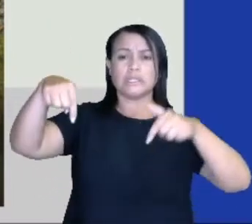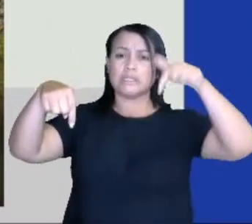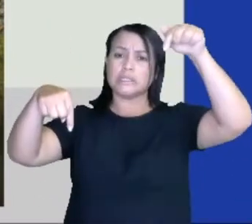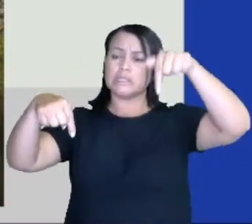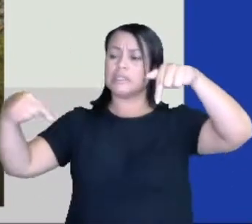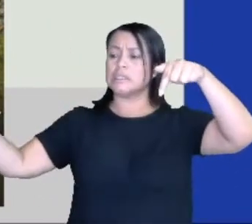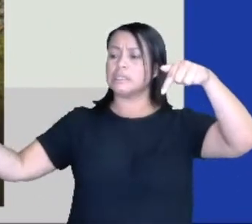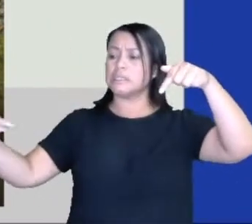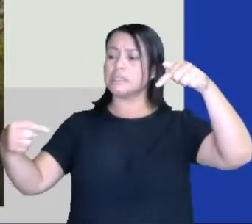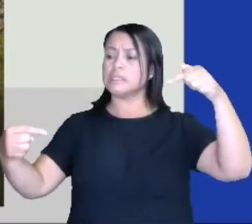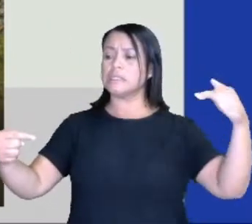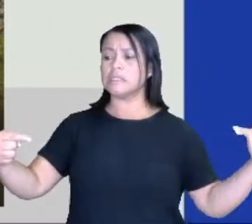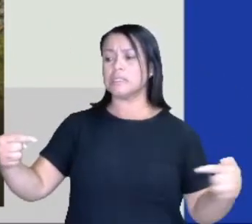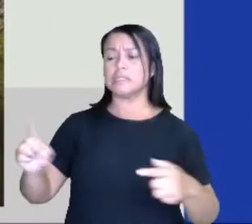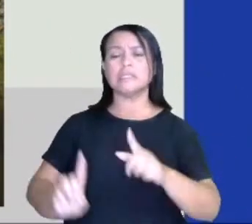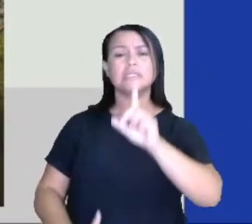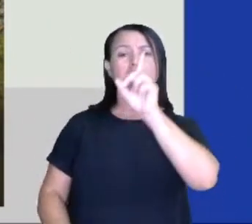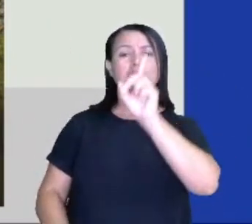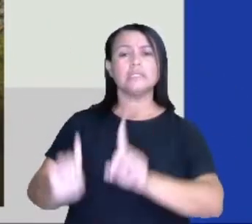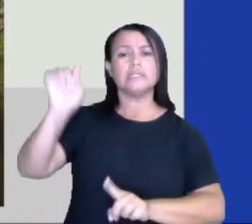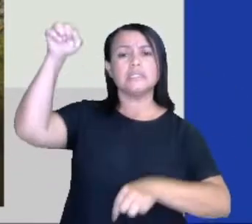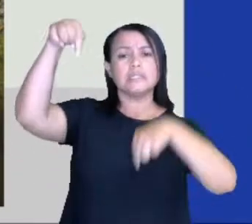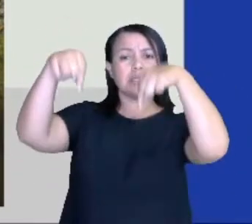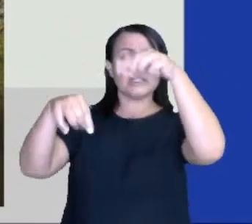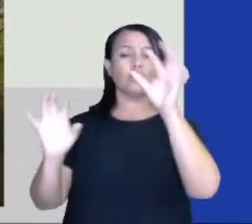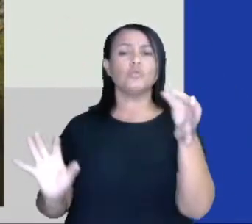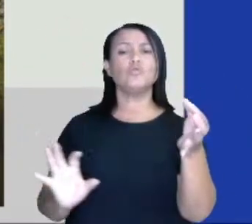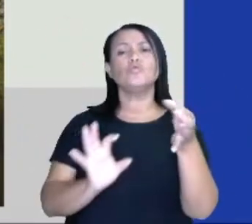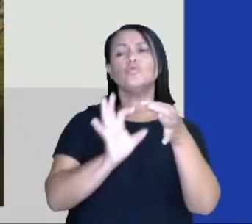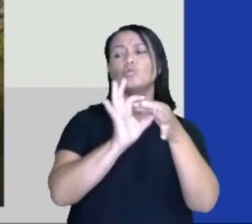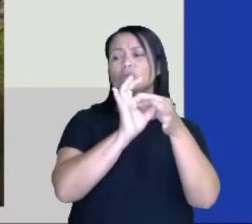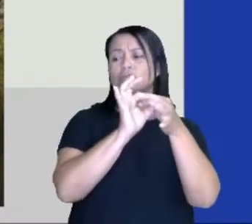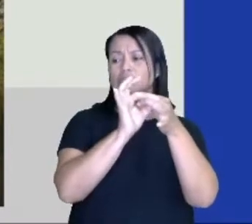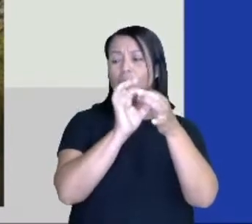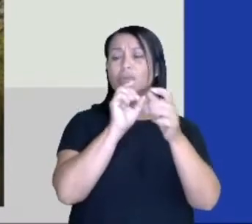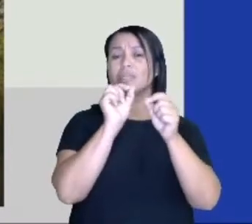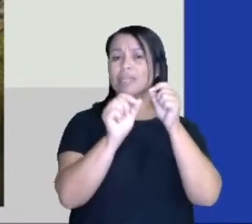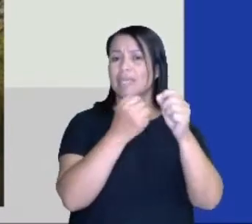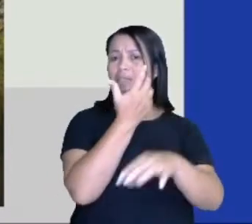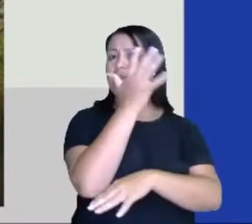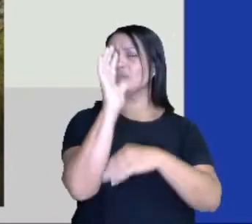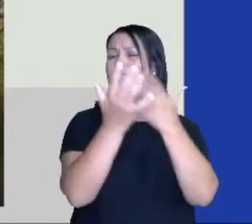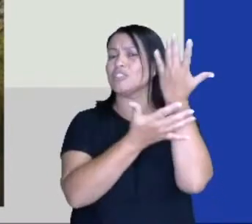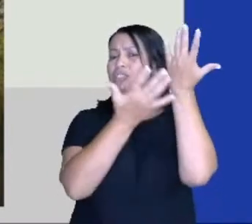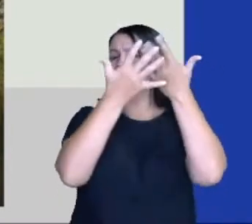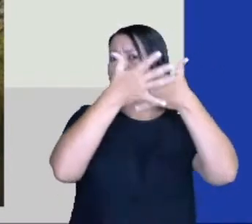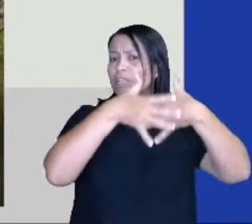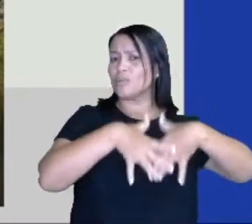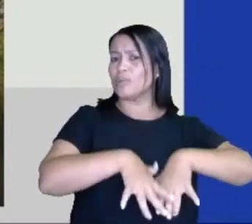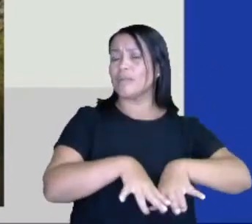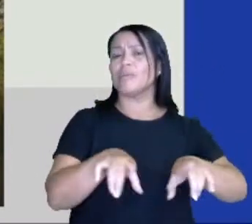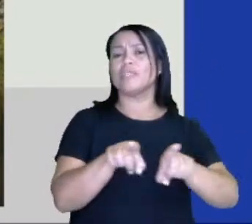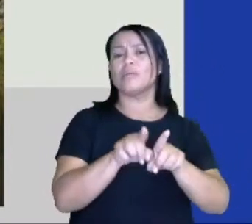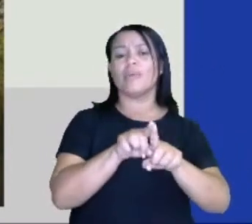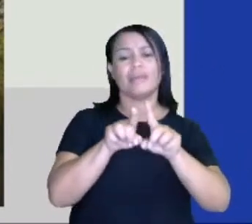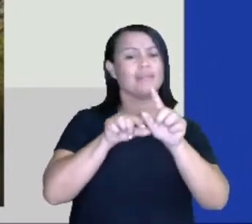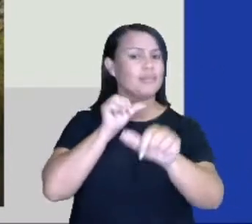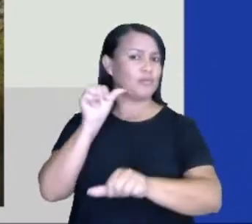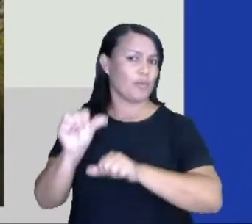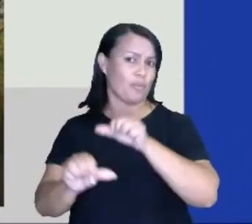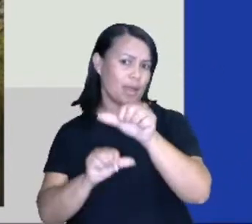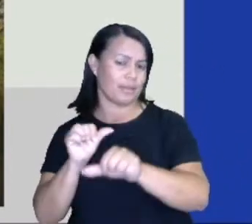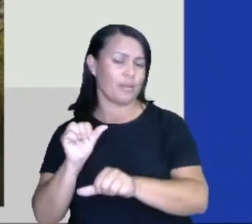que o espaço geográfico é a junção das paisagens naturais mais as paisagens humanizadas.